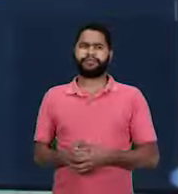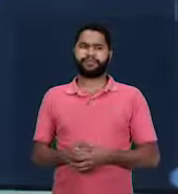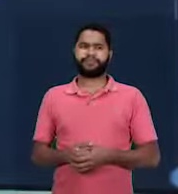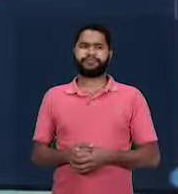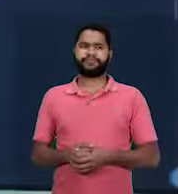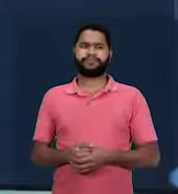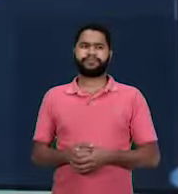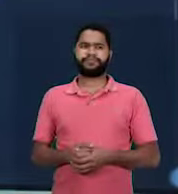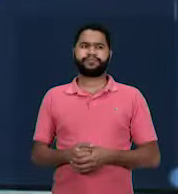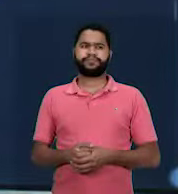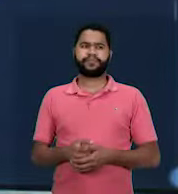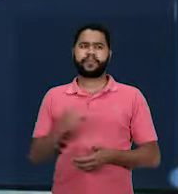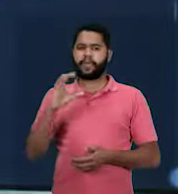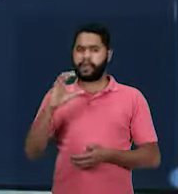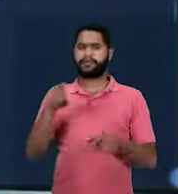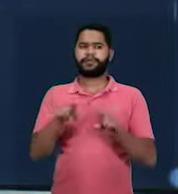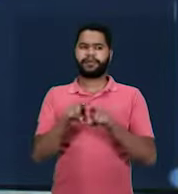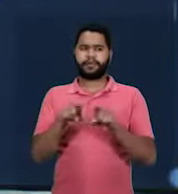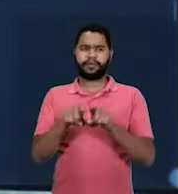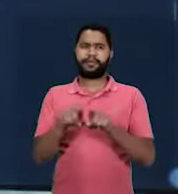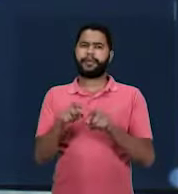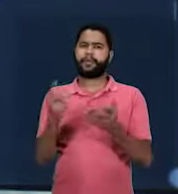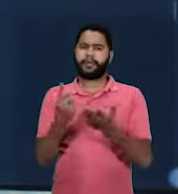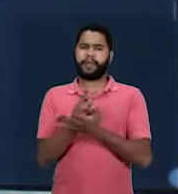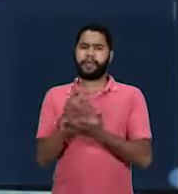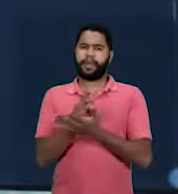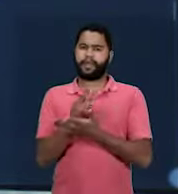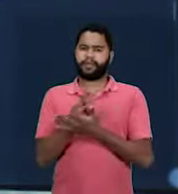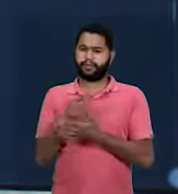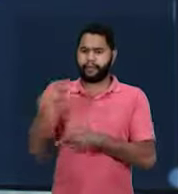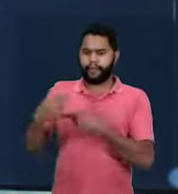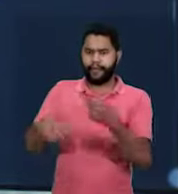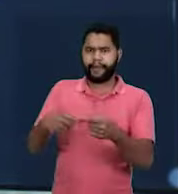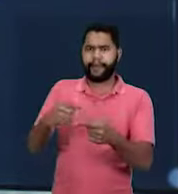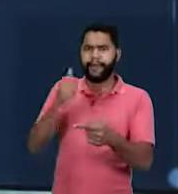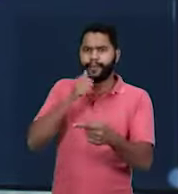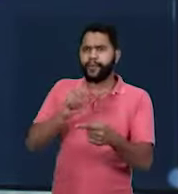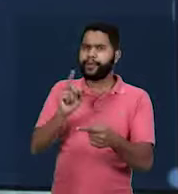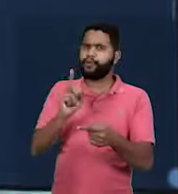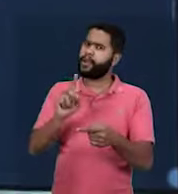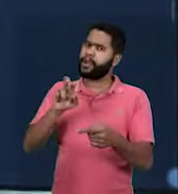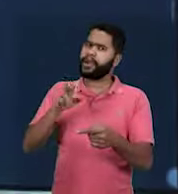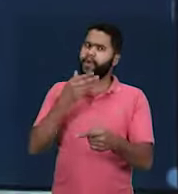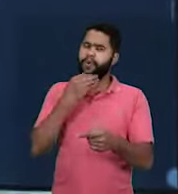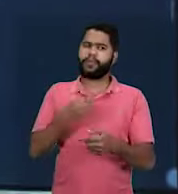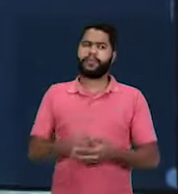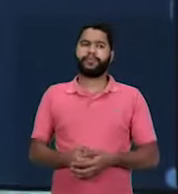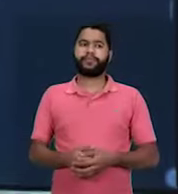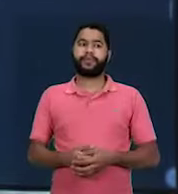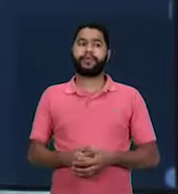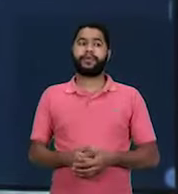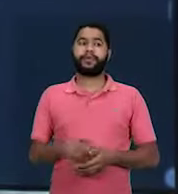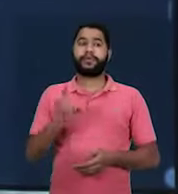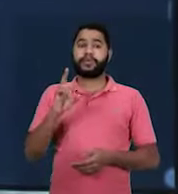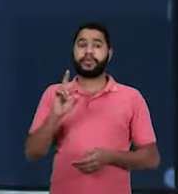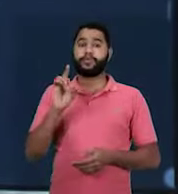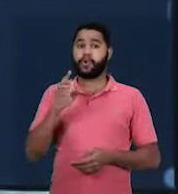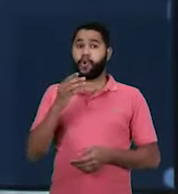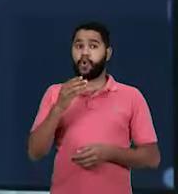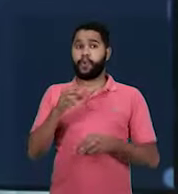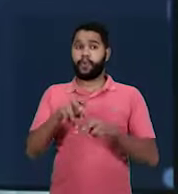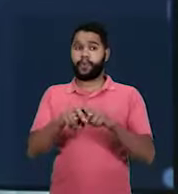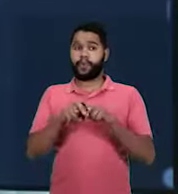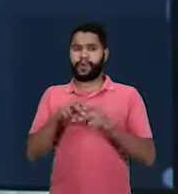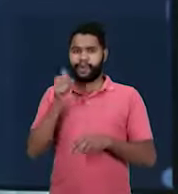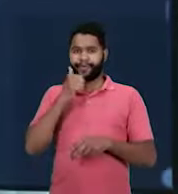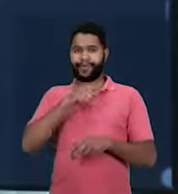Essa está errada, essa daqui tá, a gente vai concordando com ela, vamos ver as outras. Só pode ser dada a partir